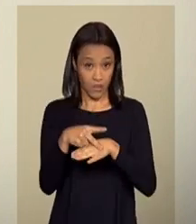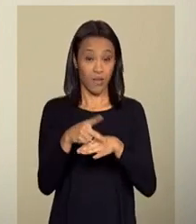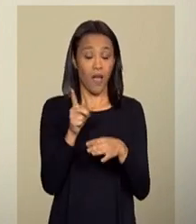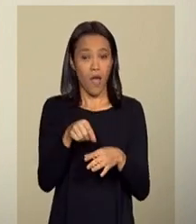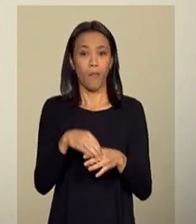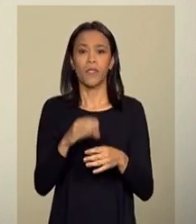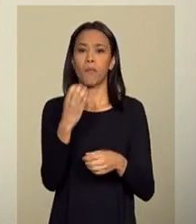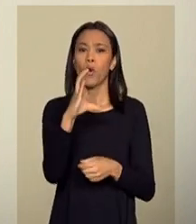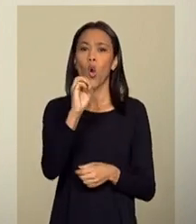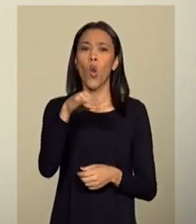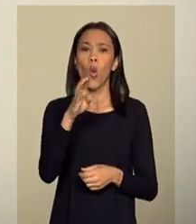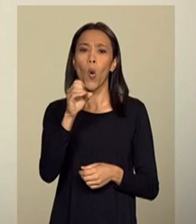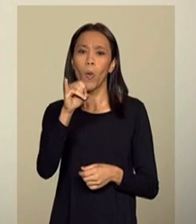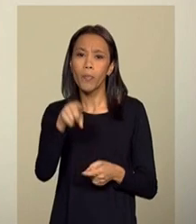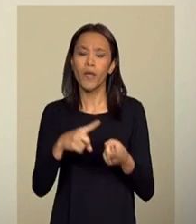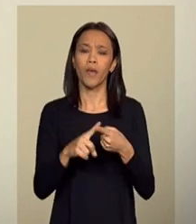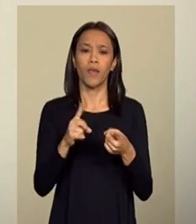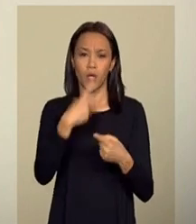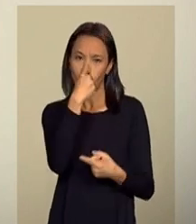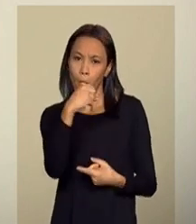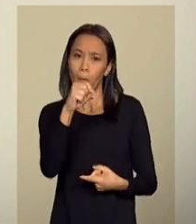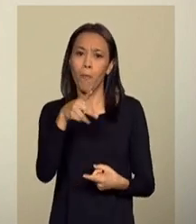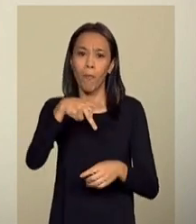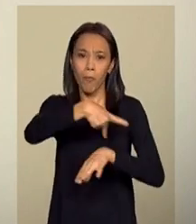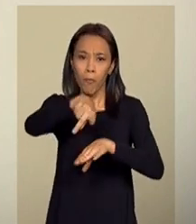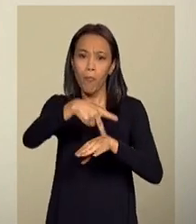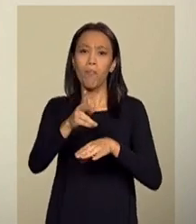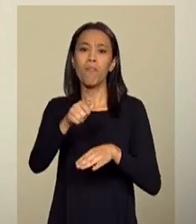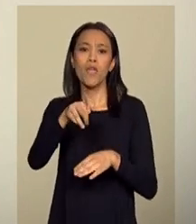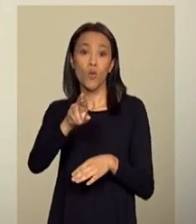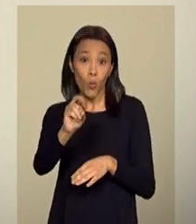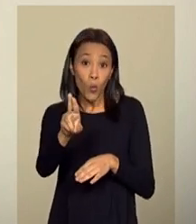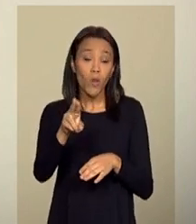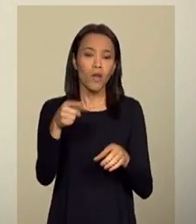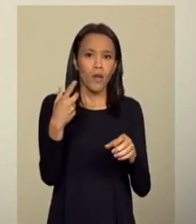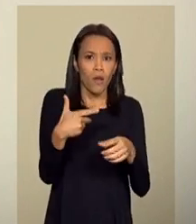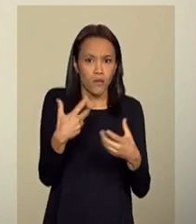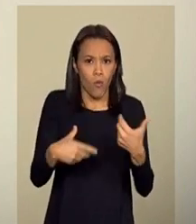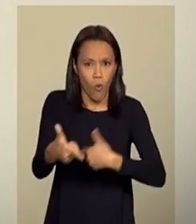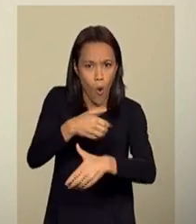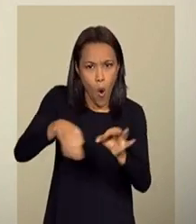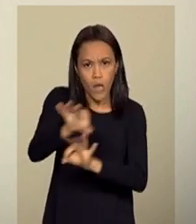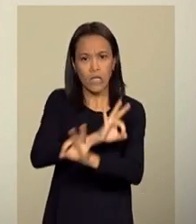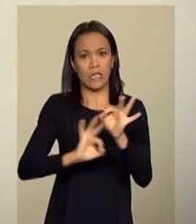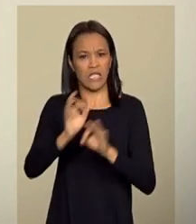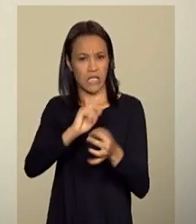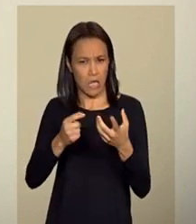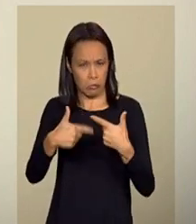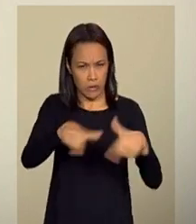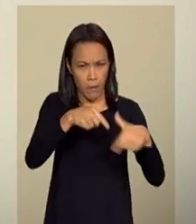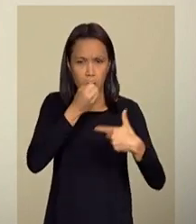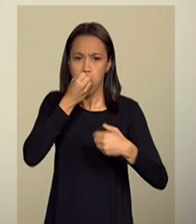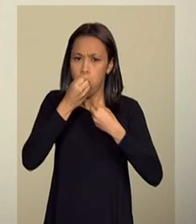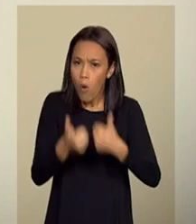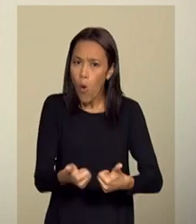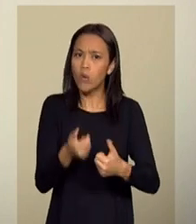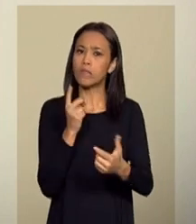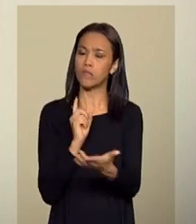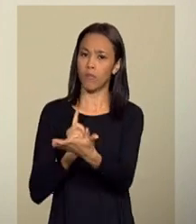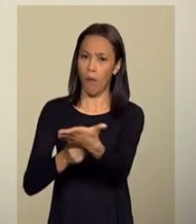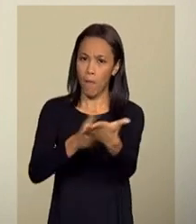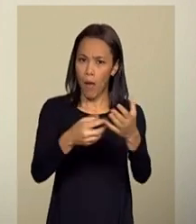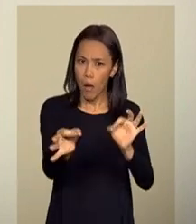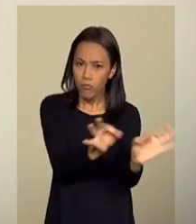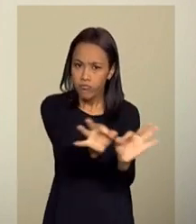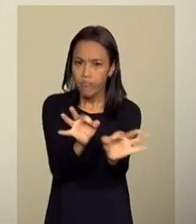Colômbia e o peru por exemplo estão fazendo grandes operações contra o crime organizado simultaneamente